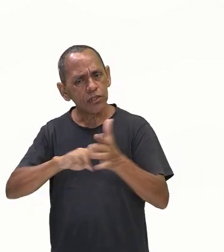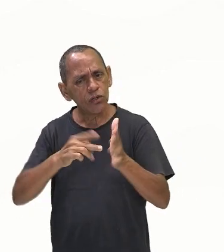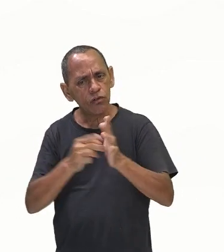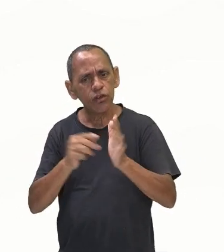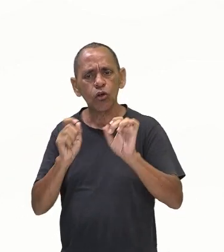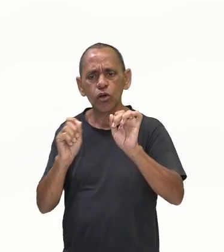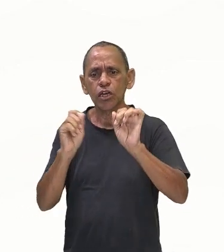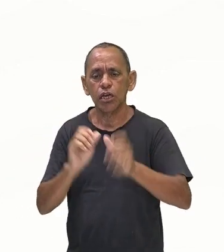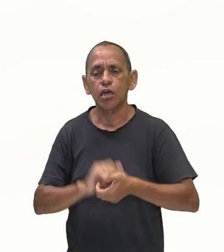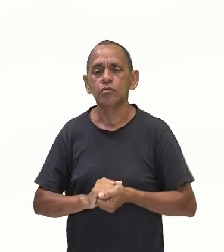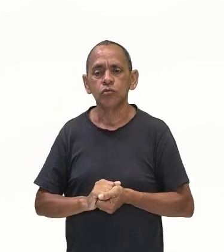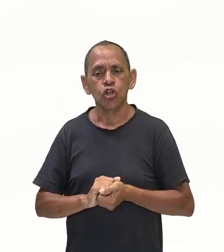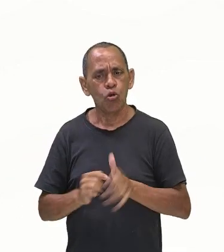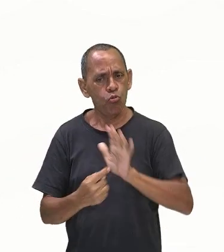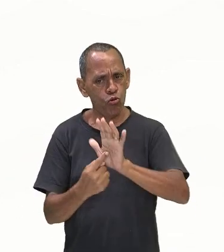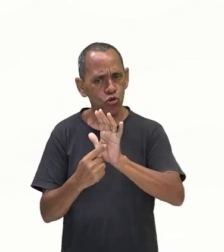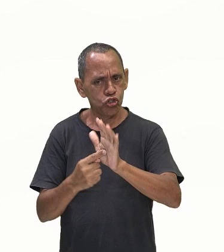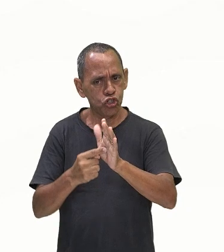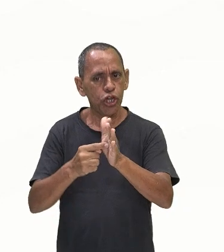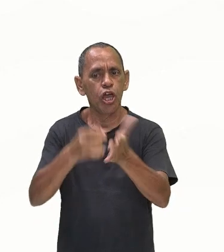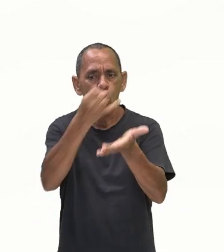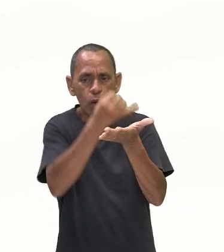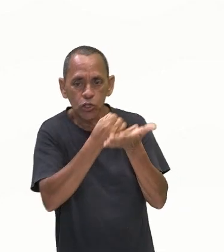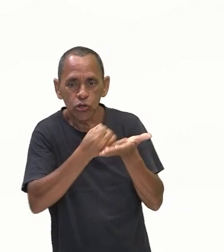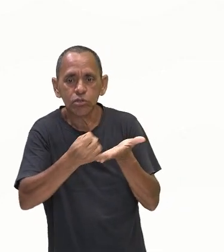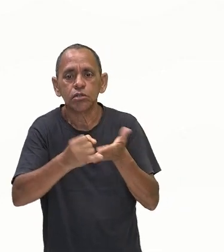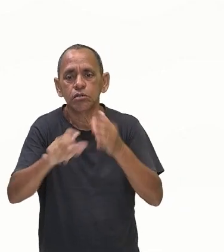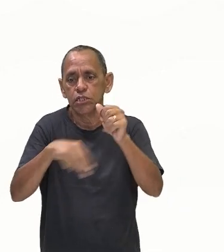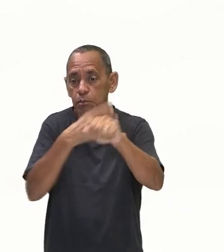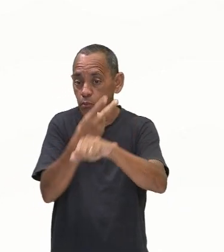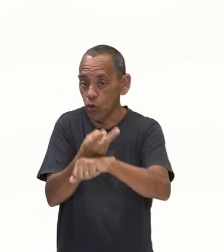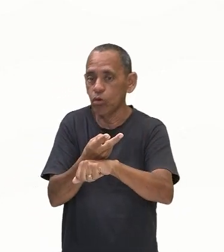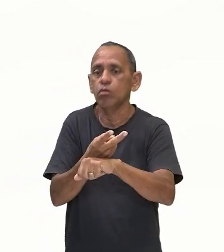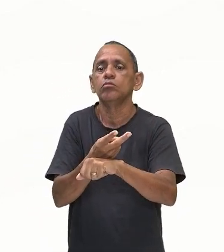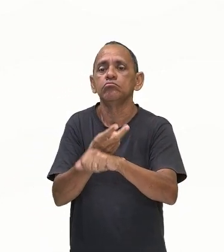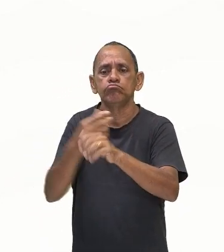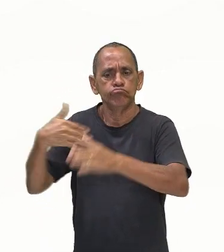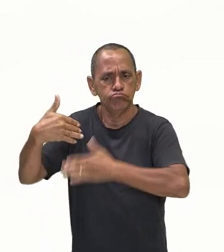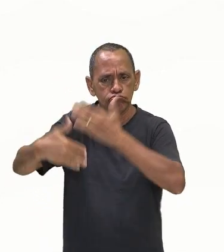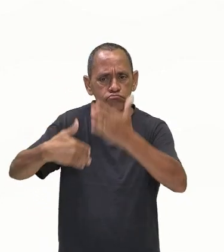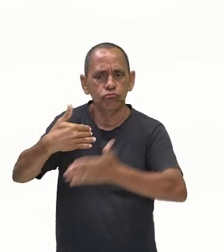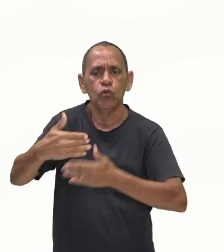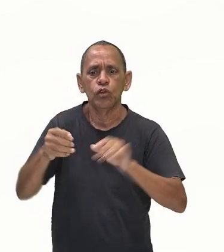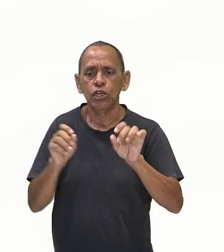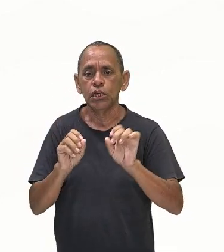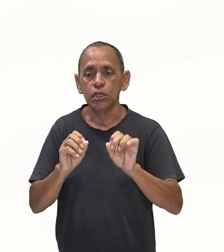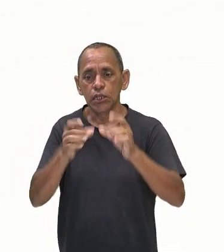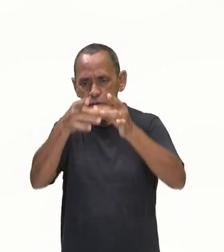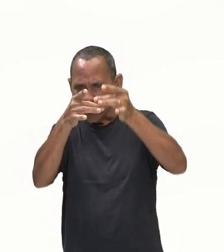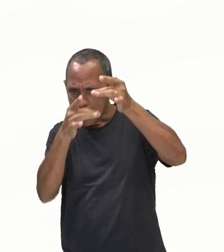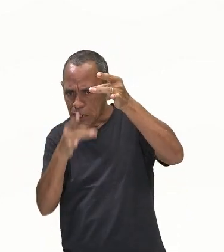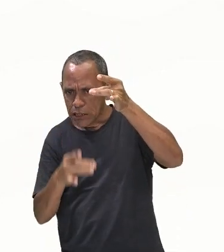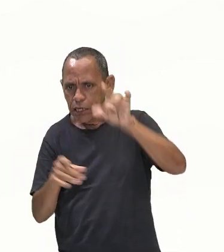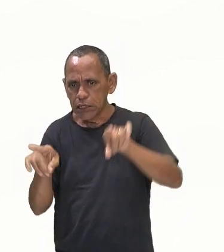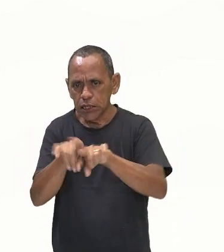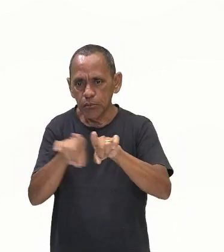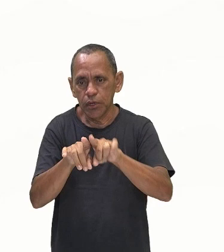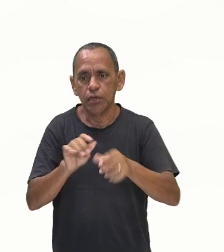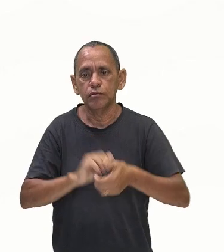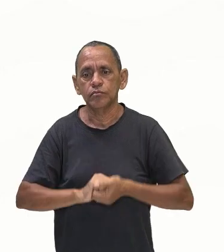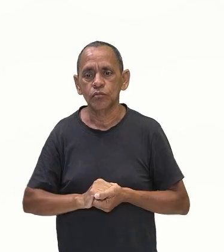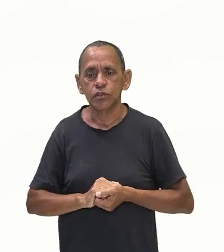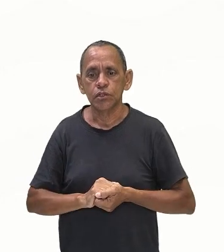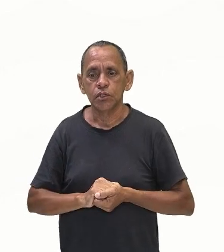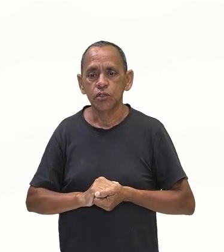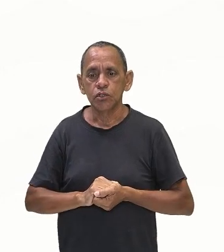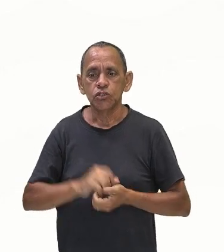uma introdução, depois eu desenvolvi, depois eu resumi o que eu falei, né? Dizendo que ao fazer isso, o